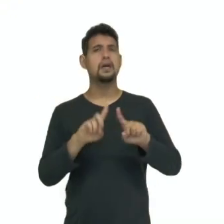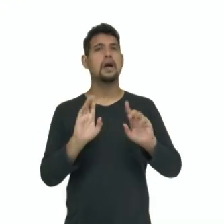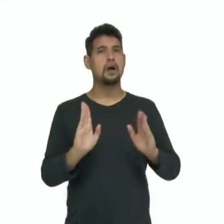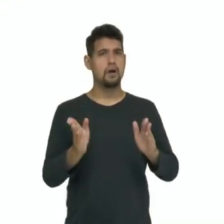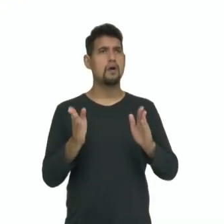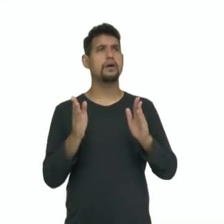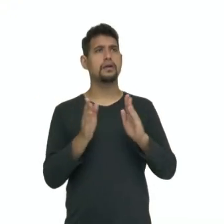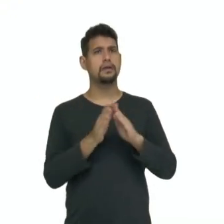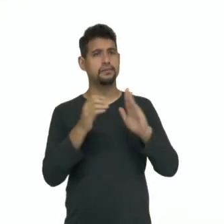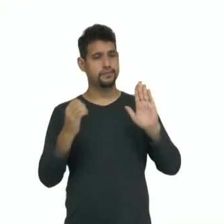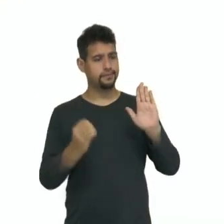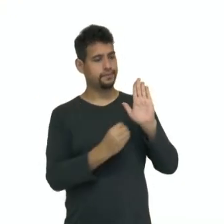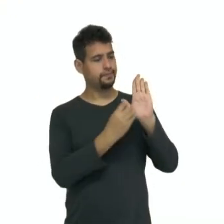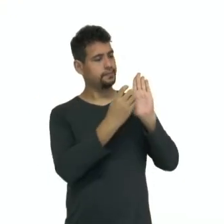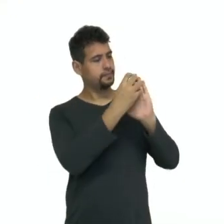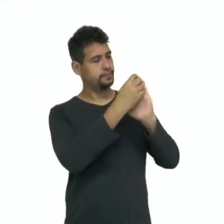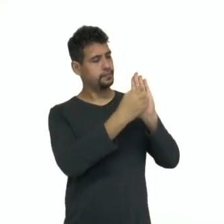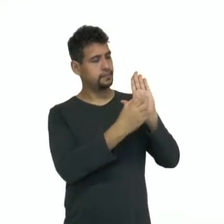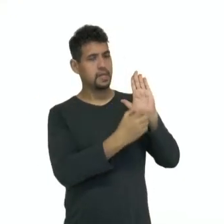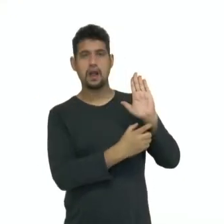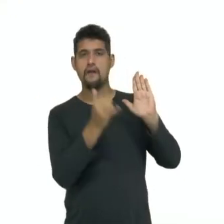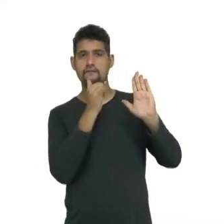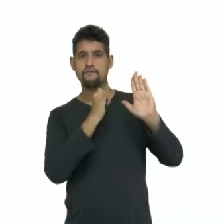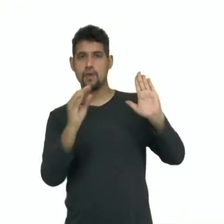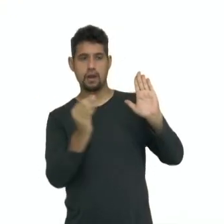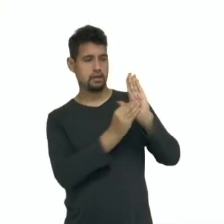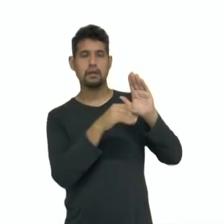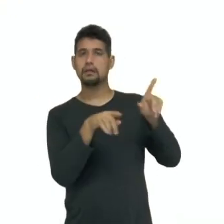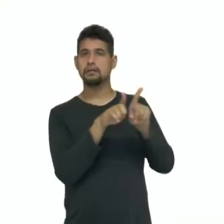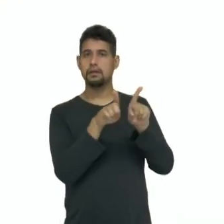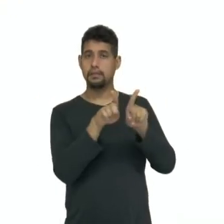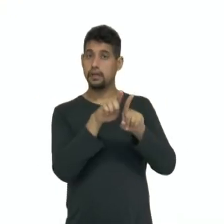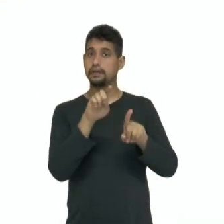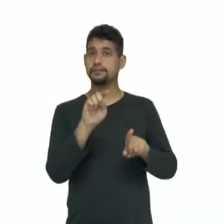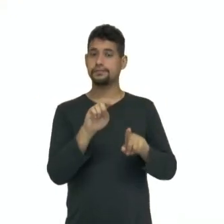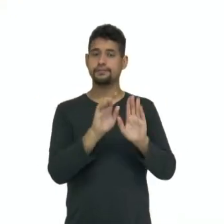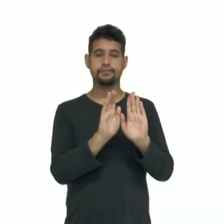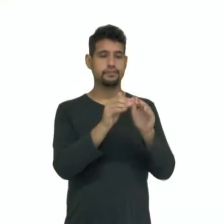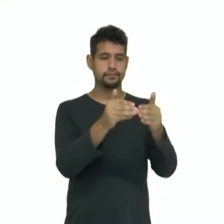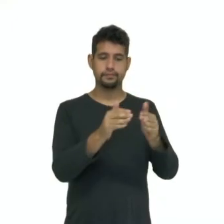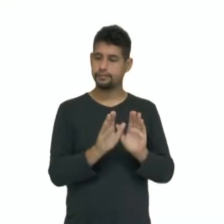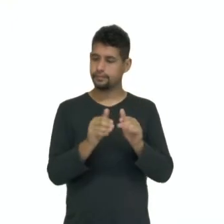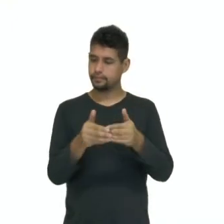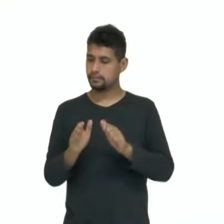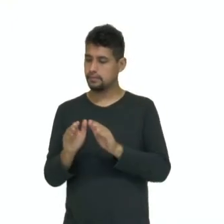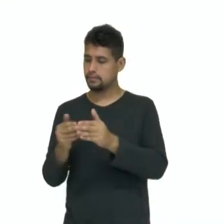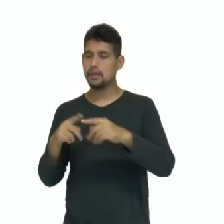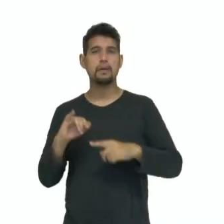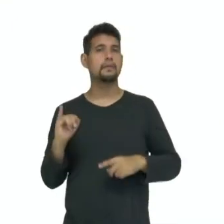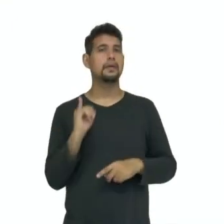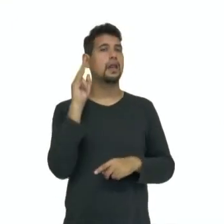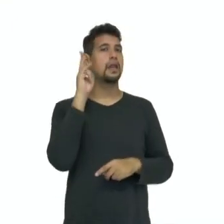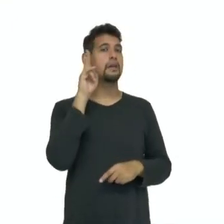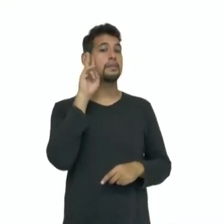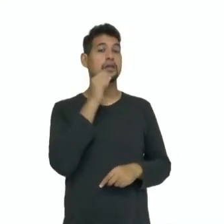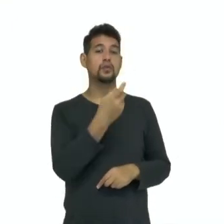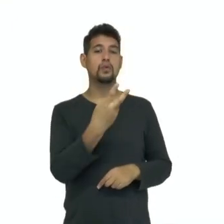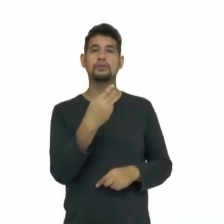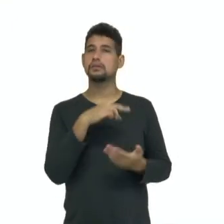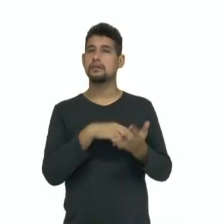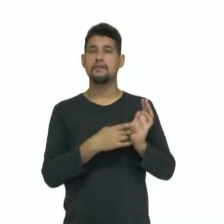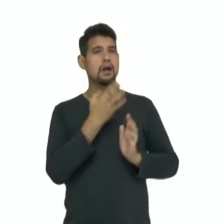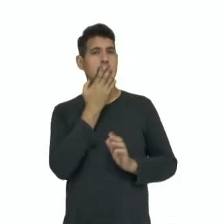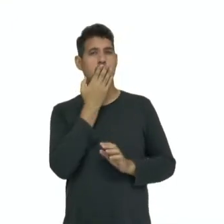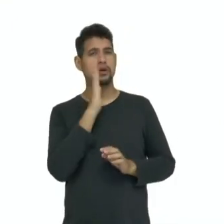né, essas informações que eu tenho dentro do meu arranjo, lembrando que então 12 são as cores de lápis